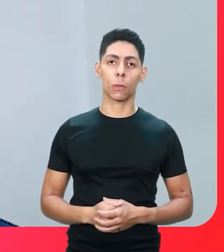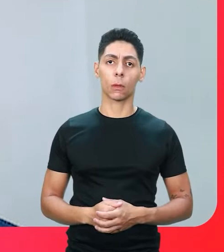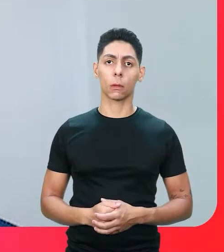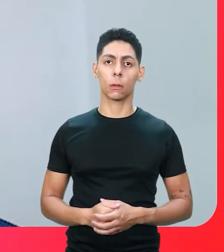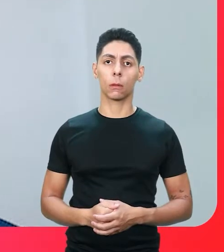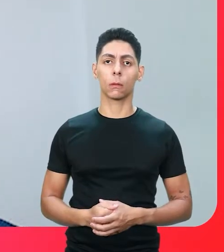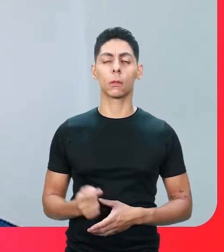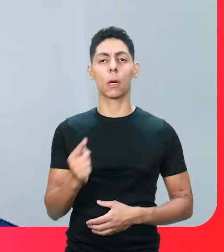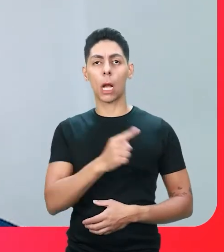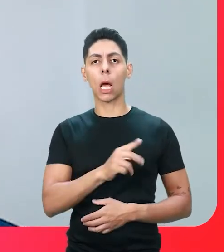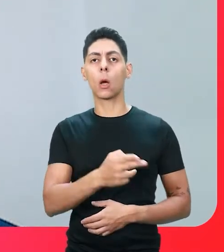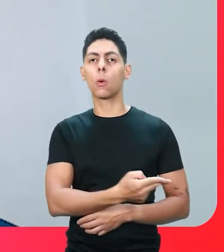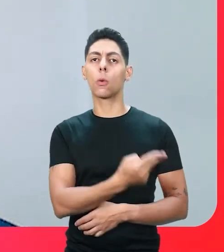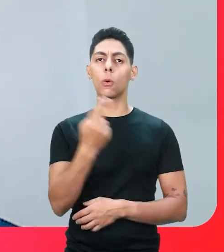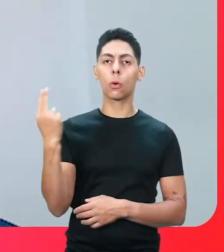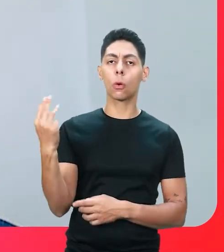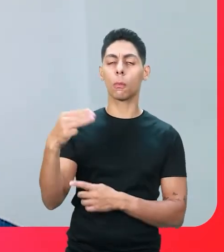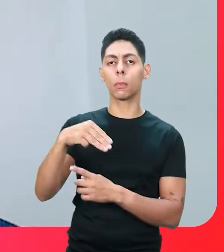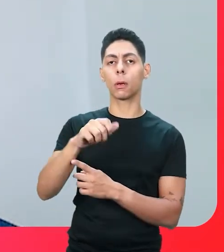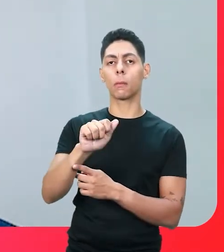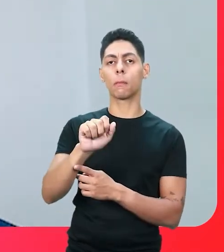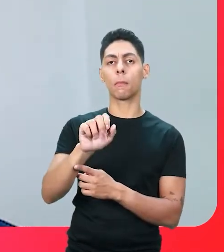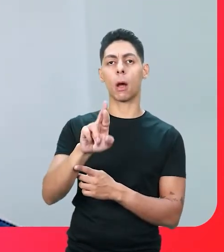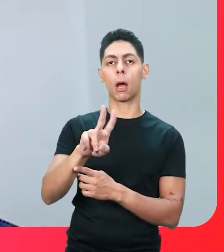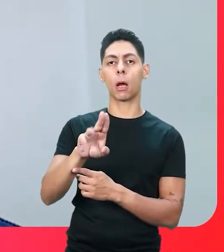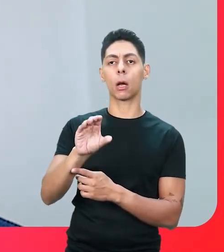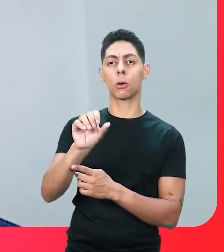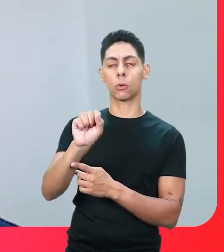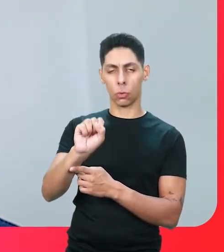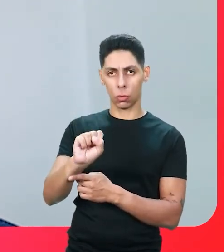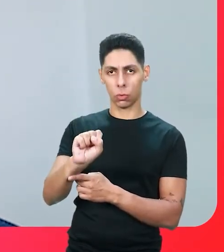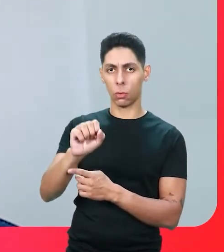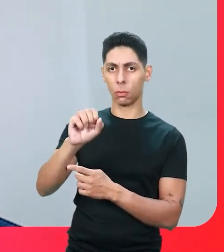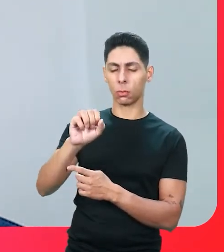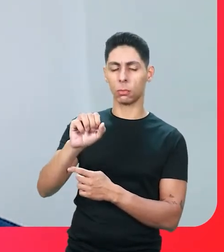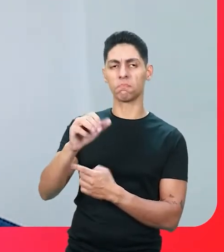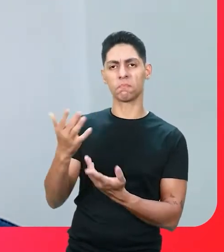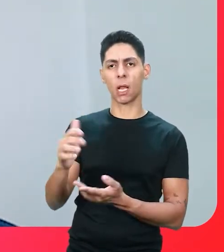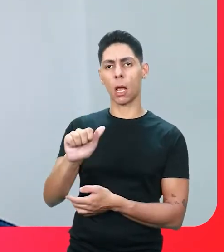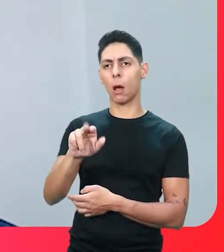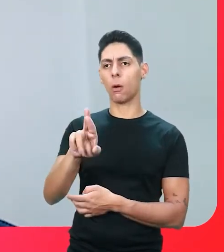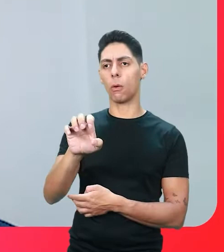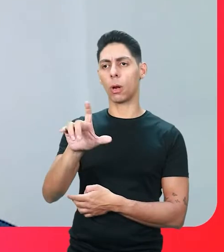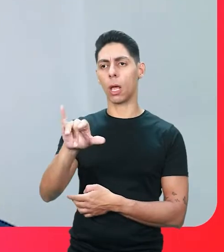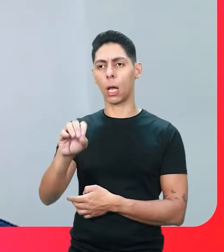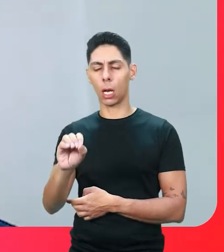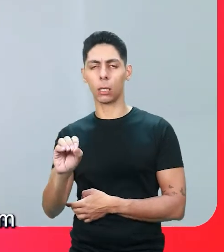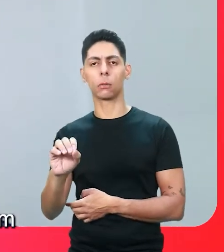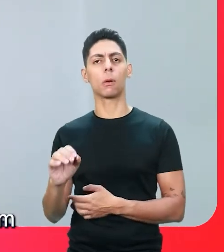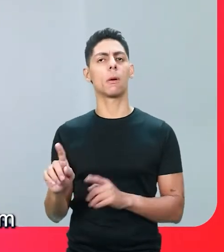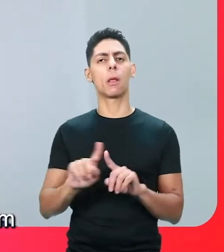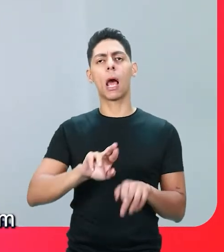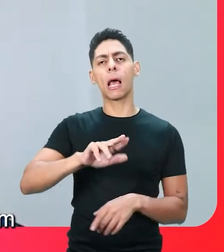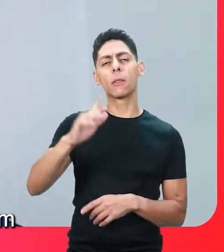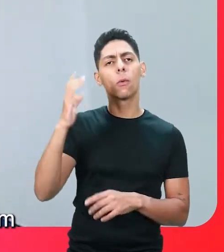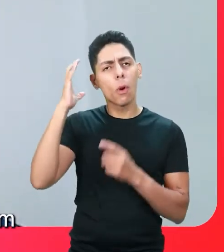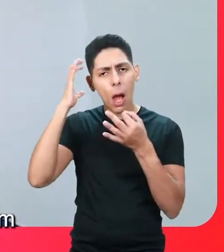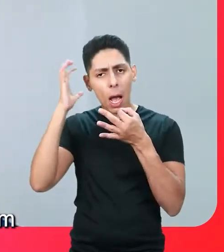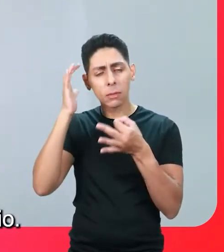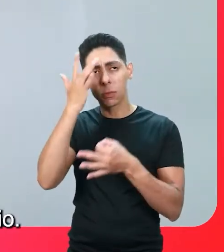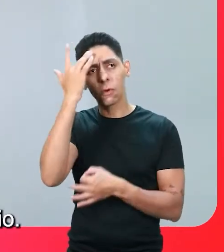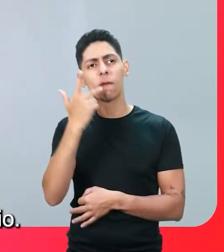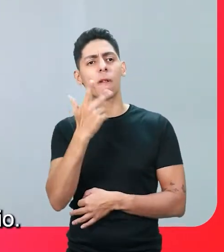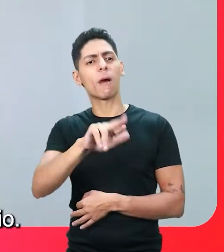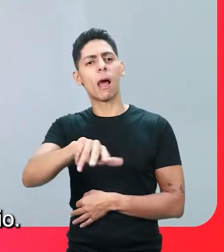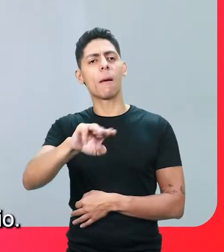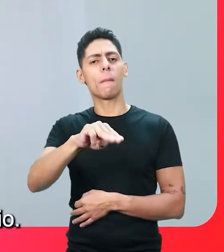como Marcos com U-S, Aurélio de Carvalho. É curioso, né? Porque no rádio, o Marco Aurélio de Carvalho e tal. Não tem